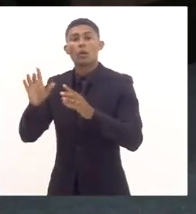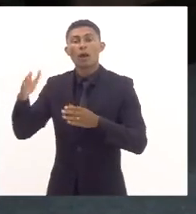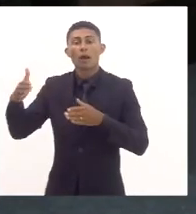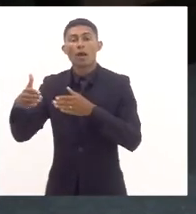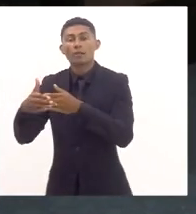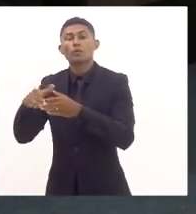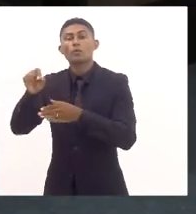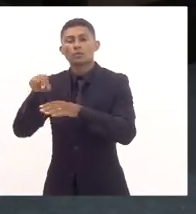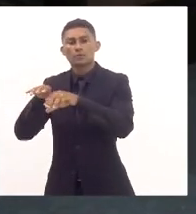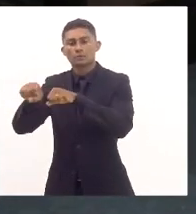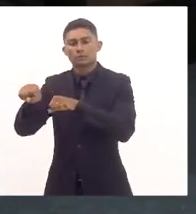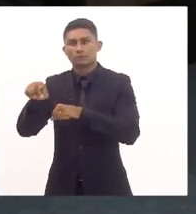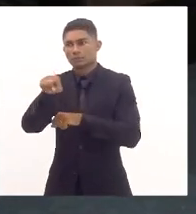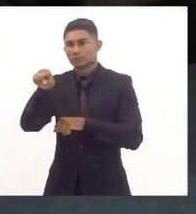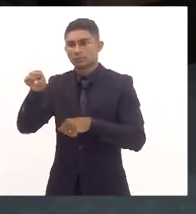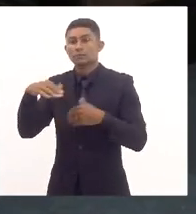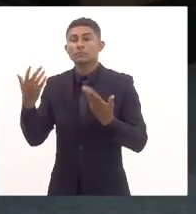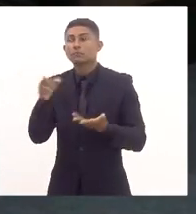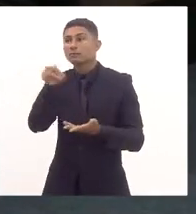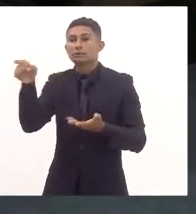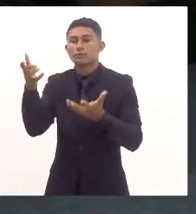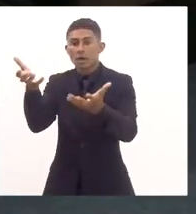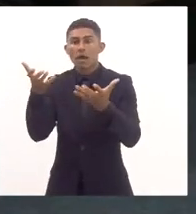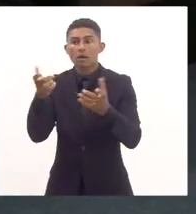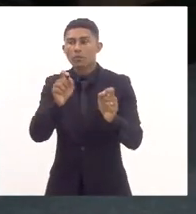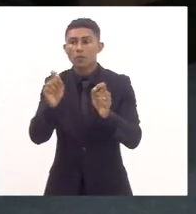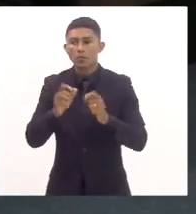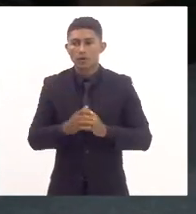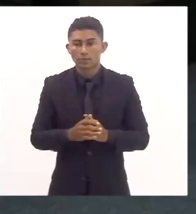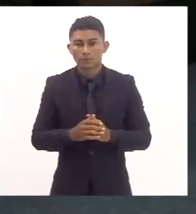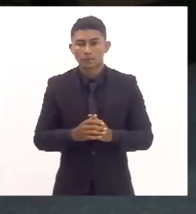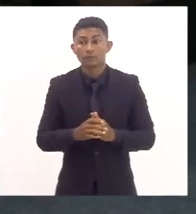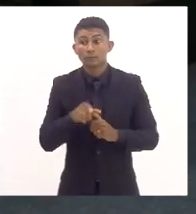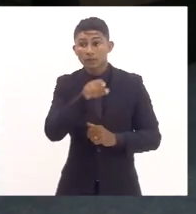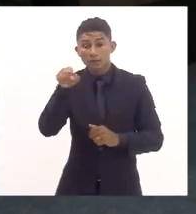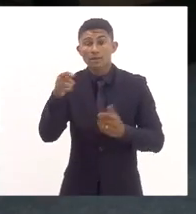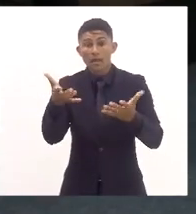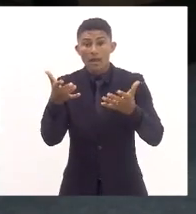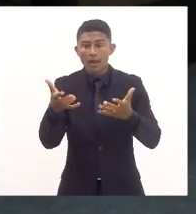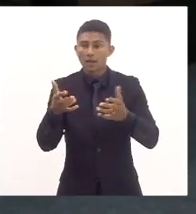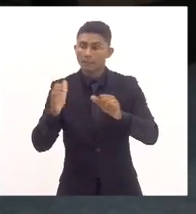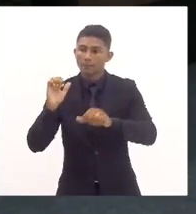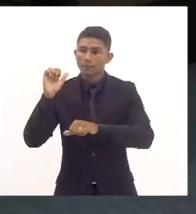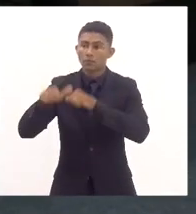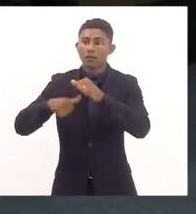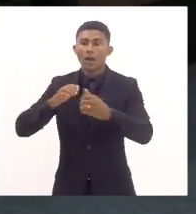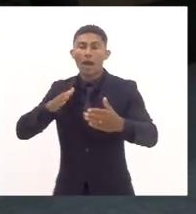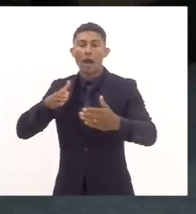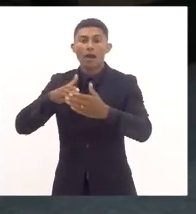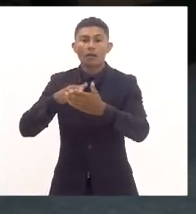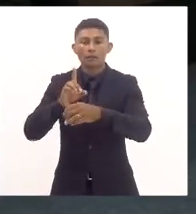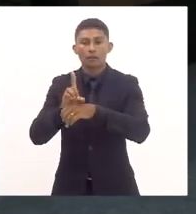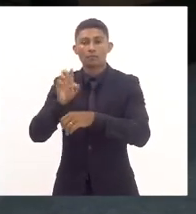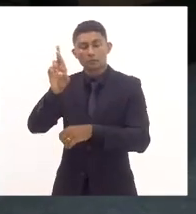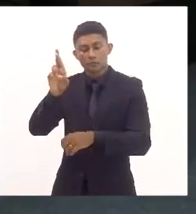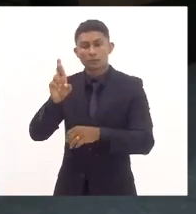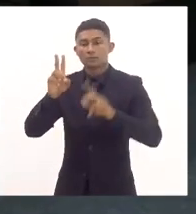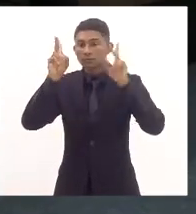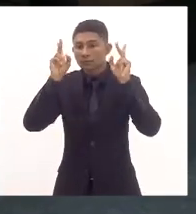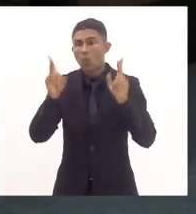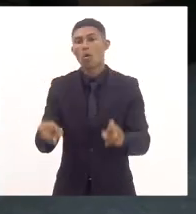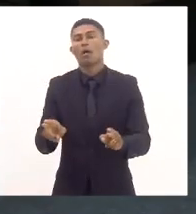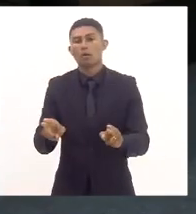até a graduação bom então o que que eles querem eles querem poder mudar de classe até o doutorado como